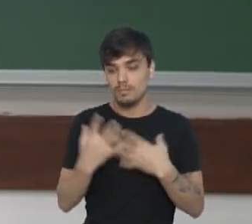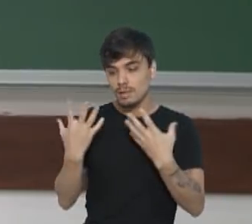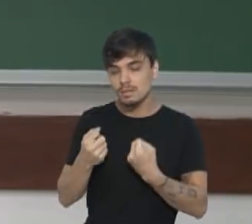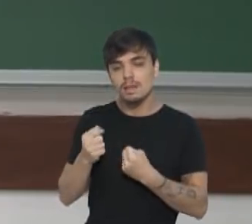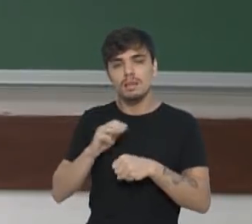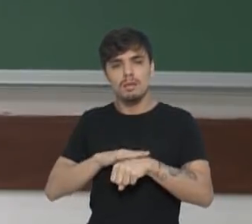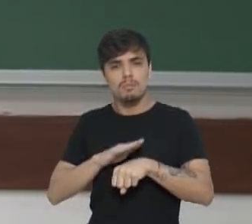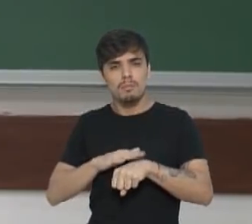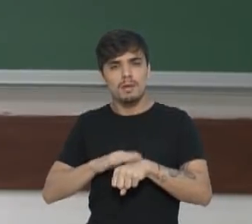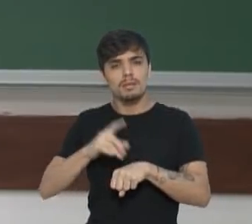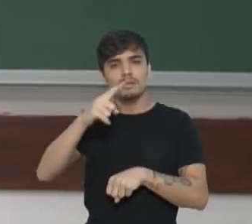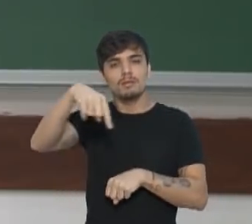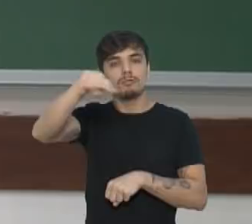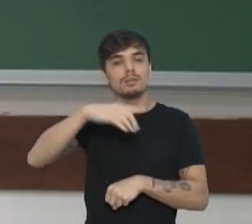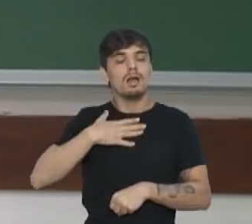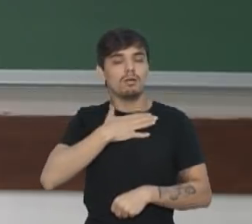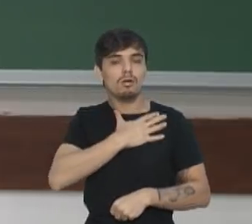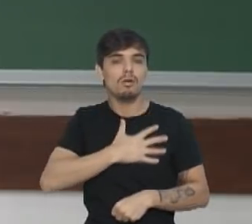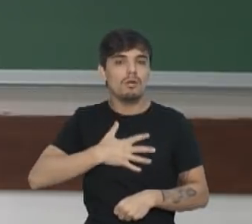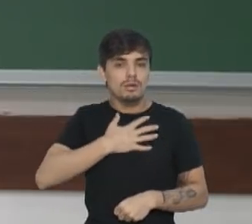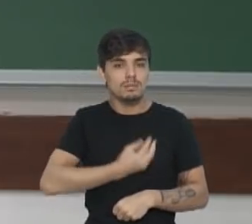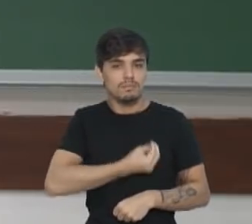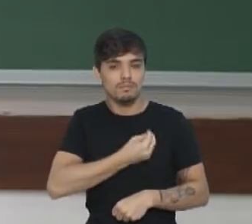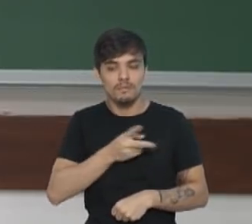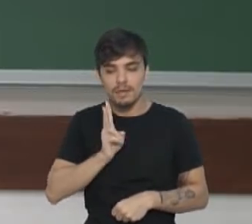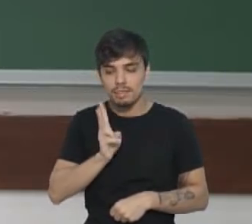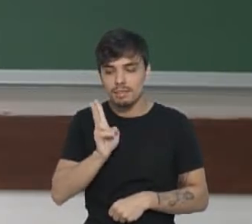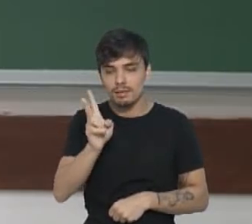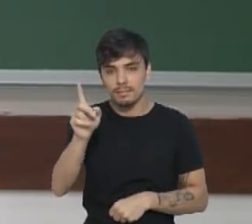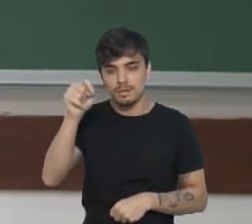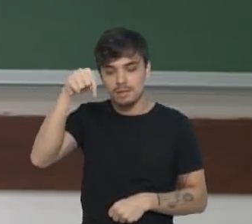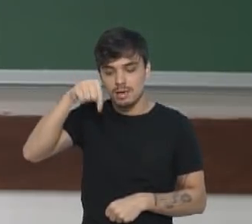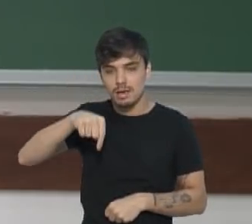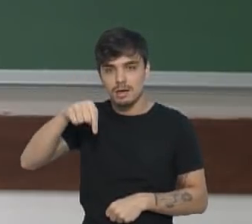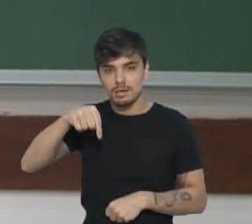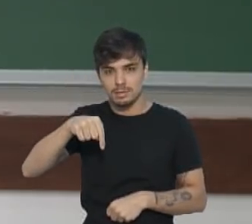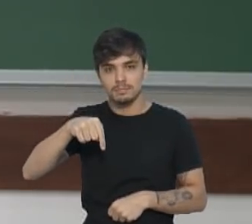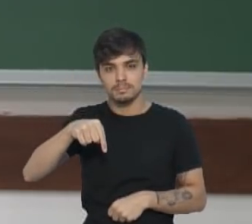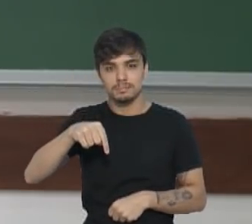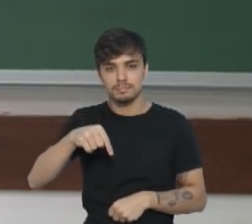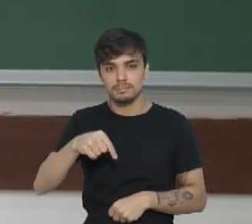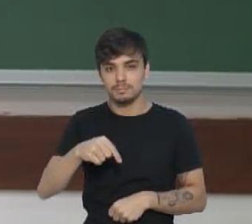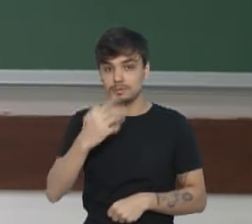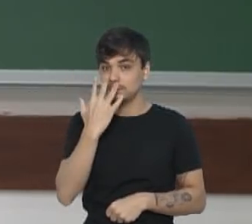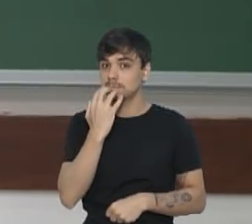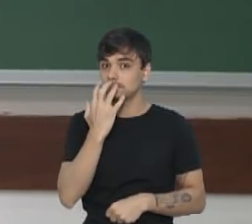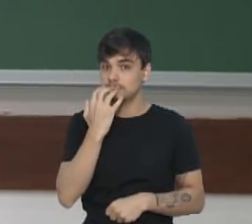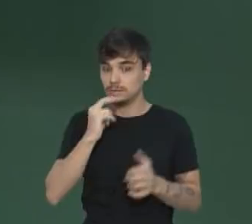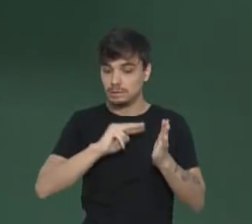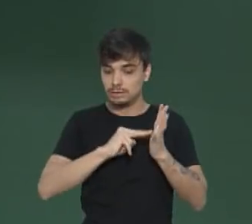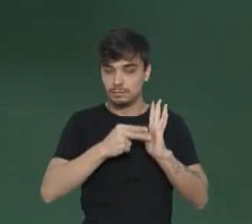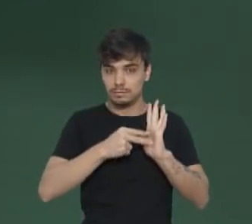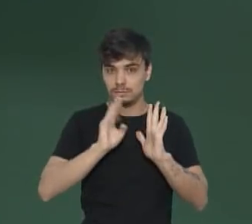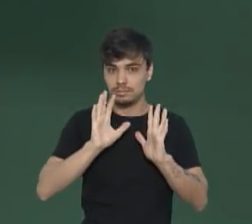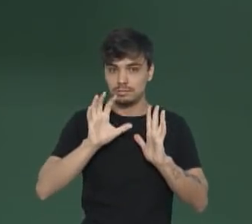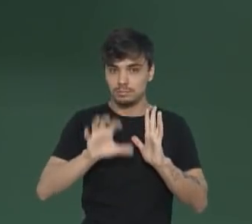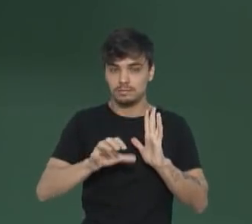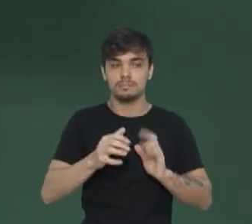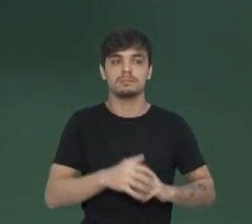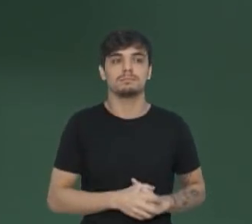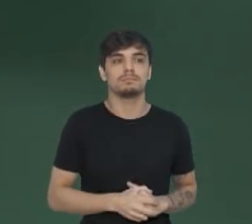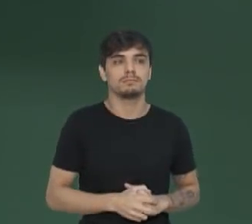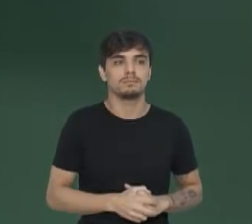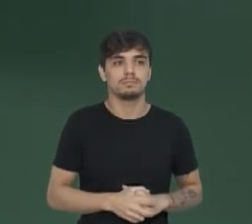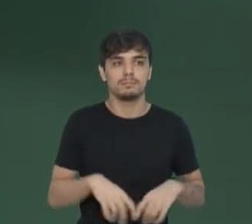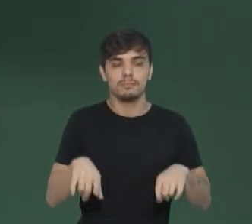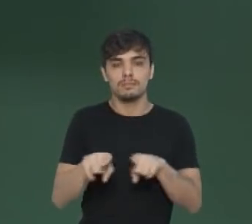de viver eternamente aquilo. Tá? Vai nesse sentido aí a reflexão nietzschiana então. Que nós vimos